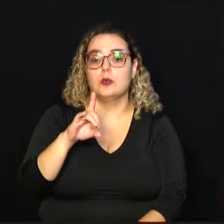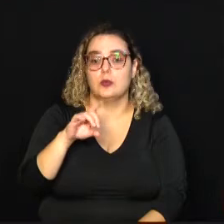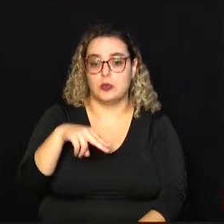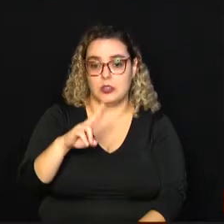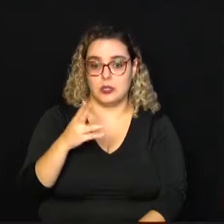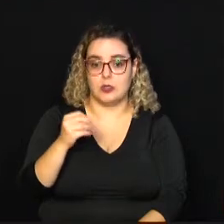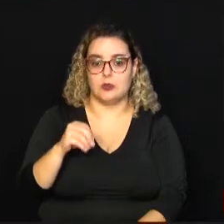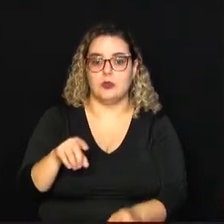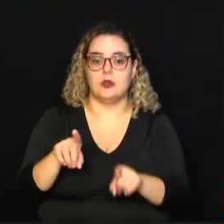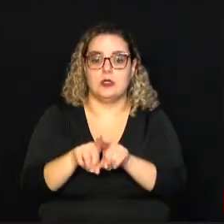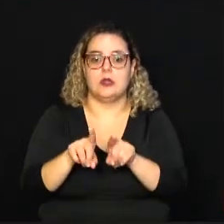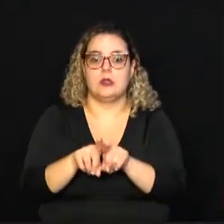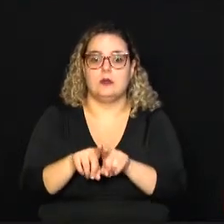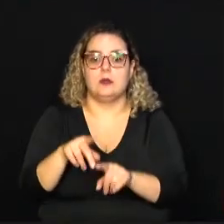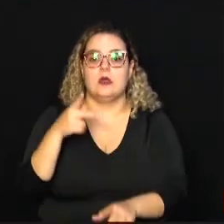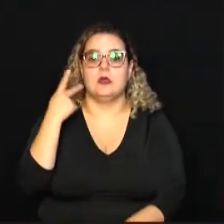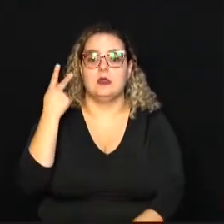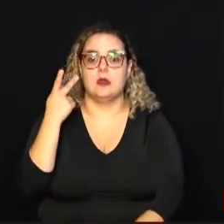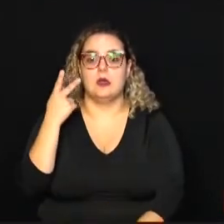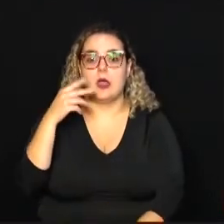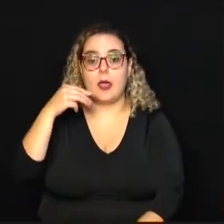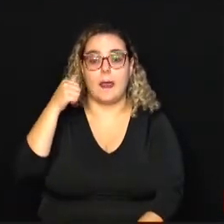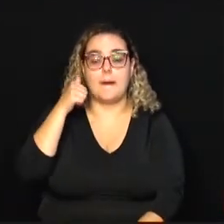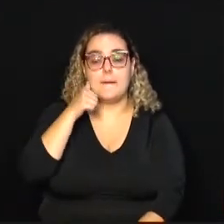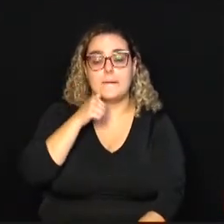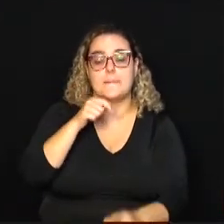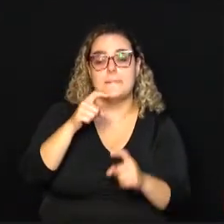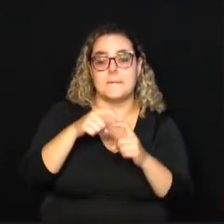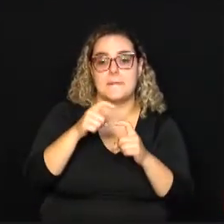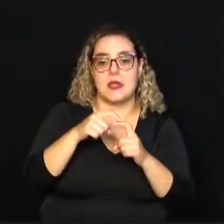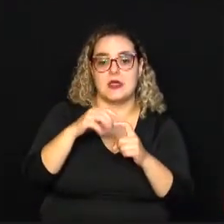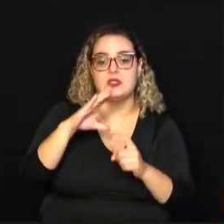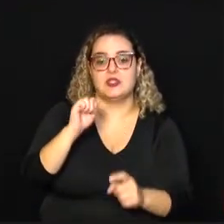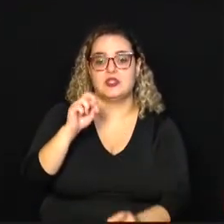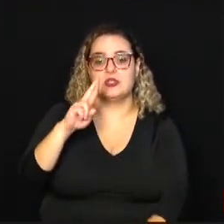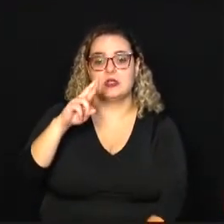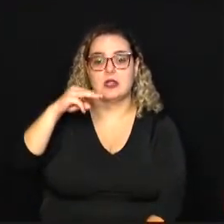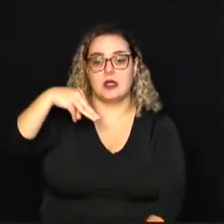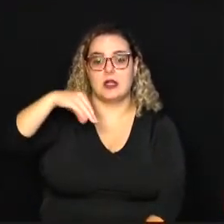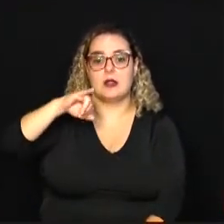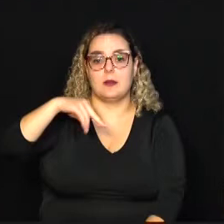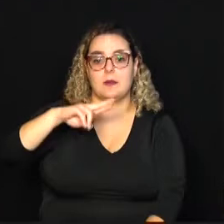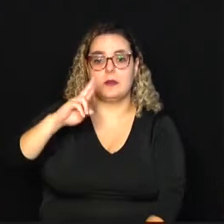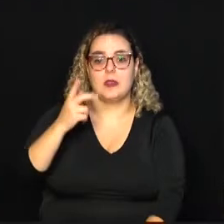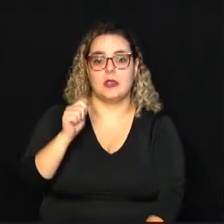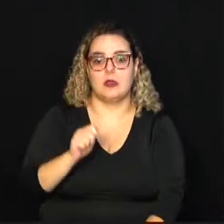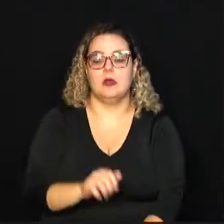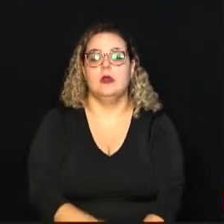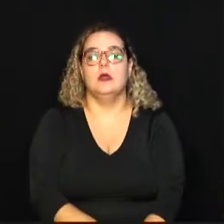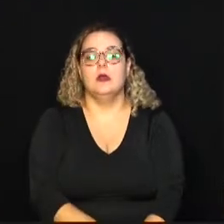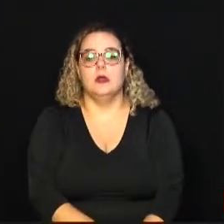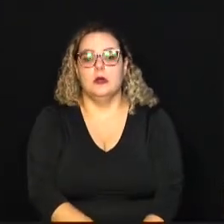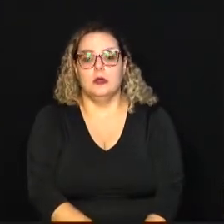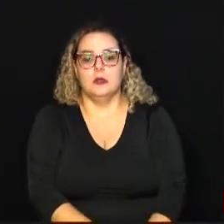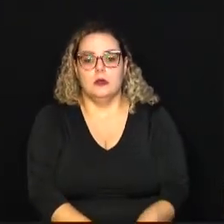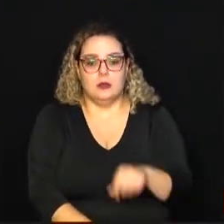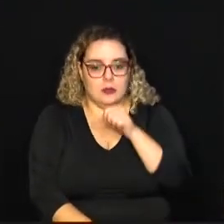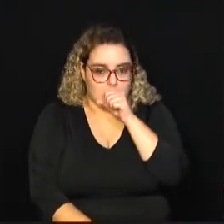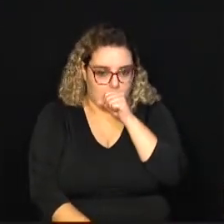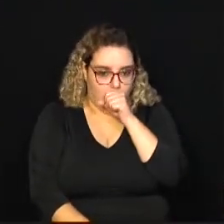de Campinas, e também a médica sanitarista Carminha Carpinteiro. Carminha, conseguiu